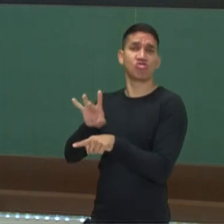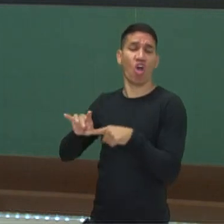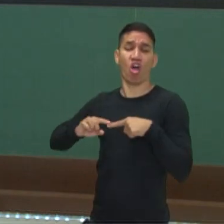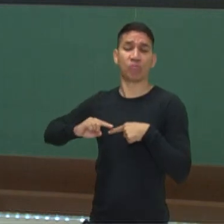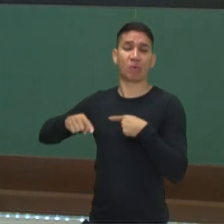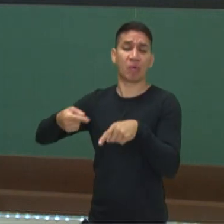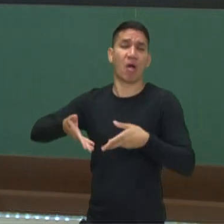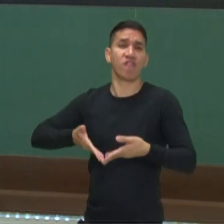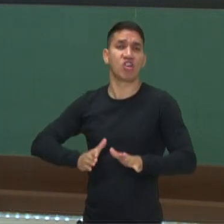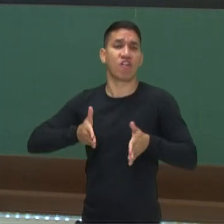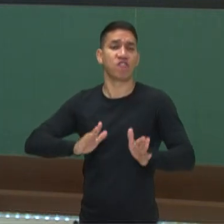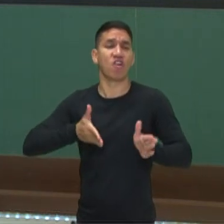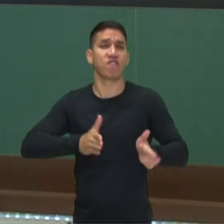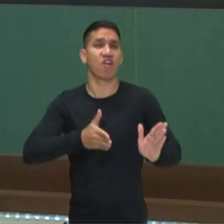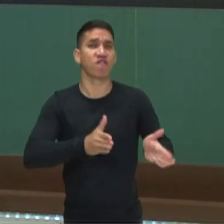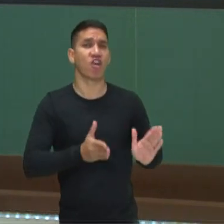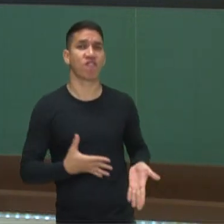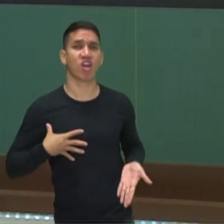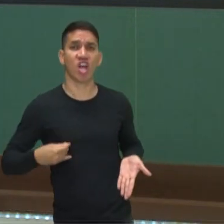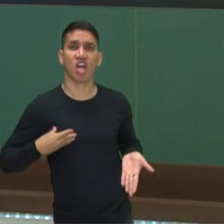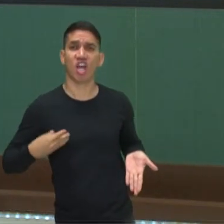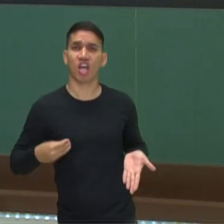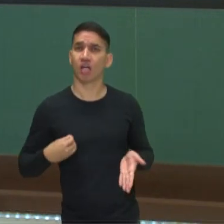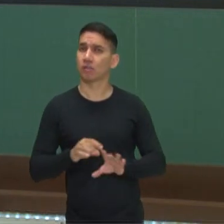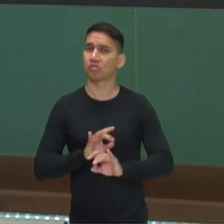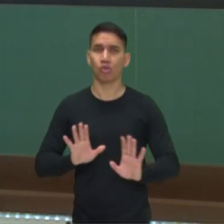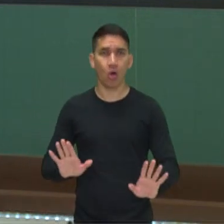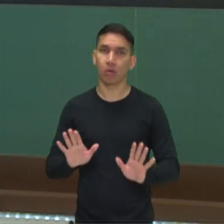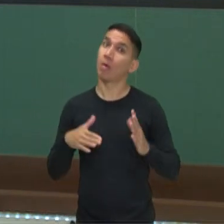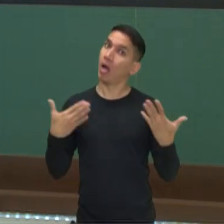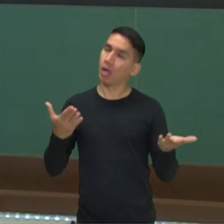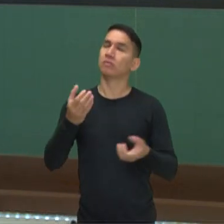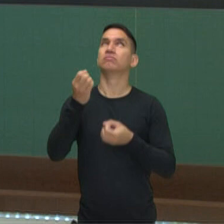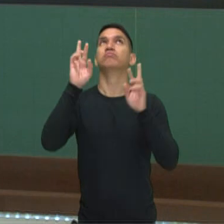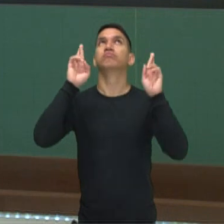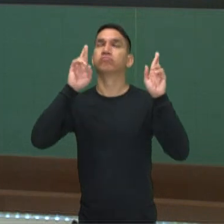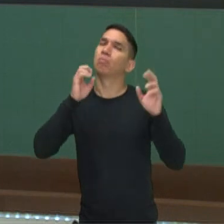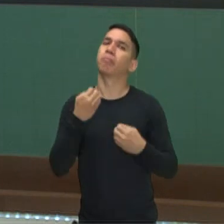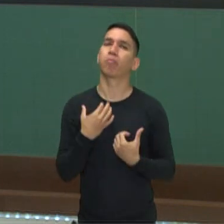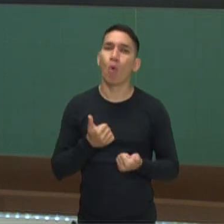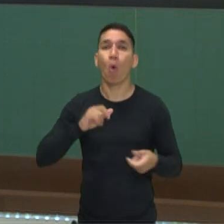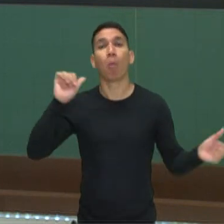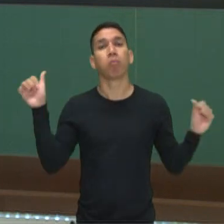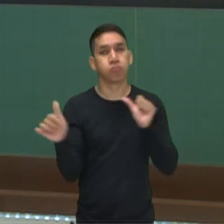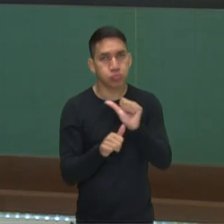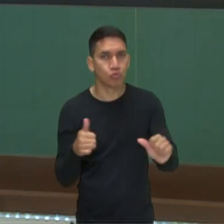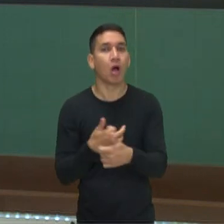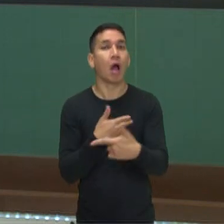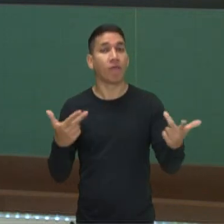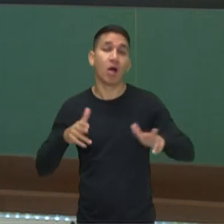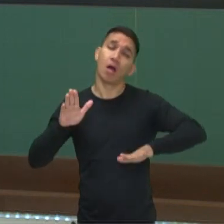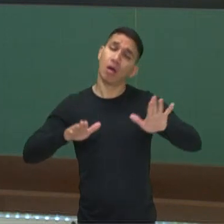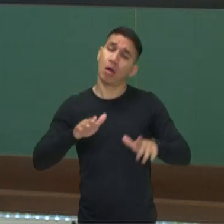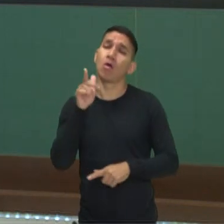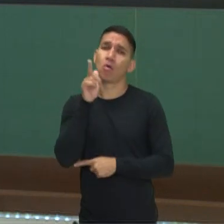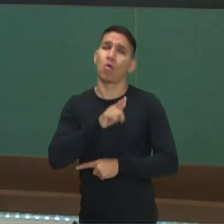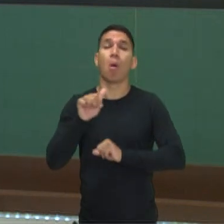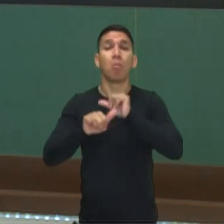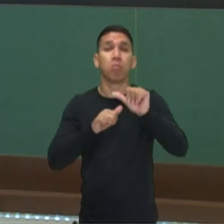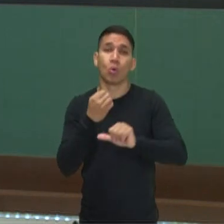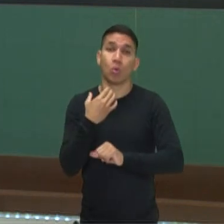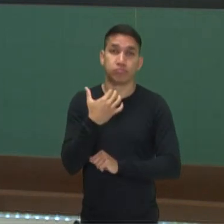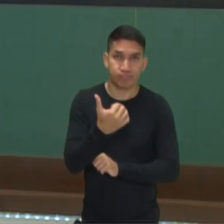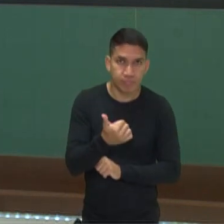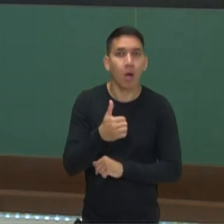um filho. Ainda bem que as coisas mudam e muitas vezes mudam para melhor. Então, com o passar do tempo, né,